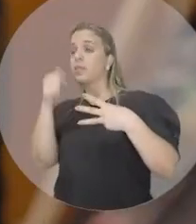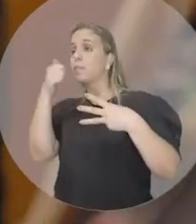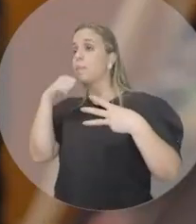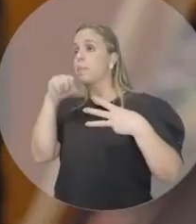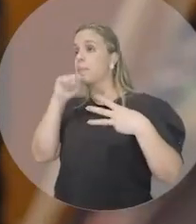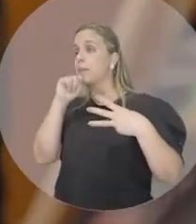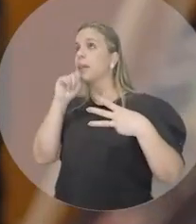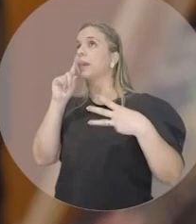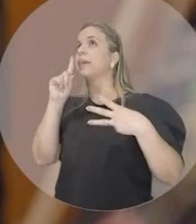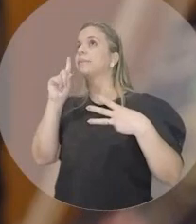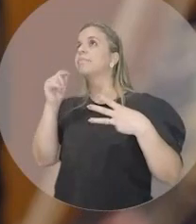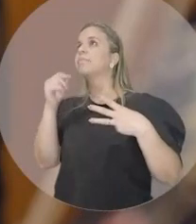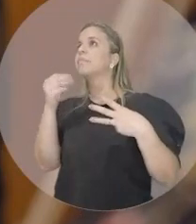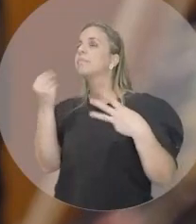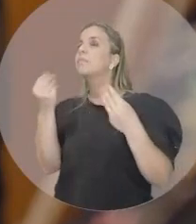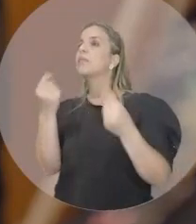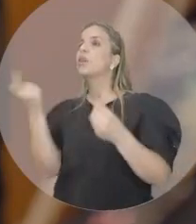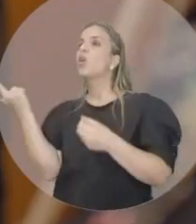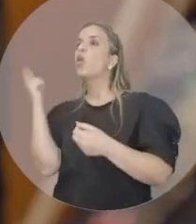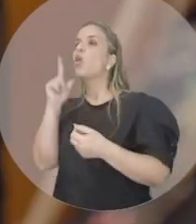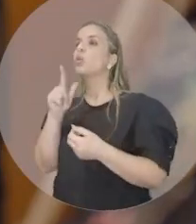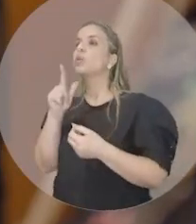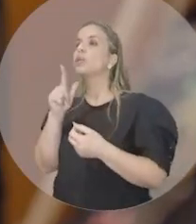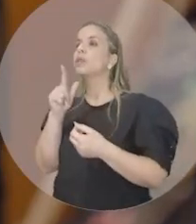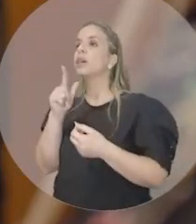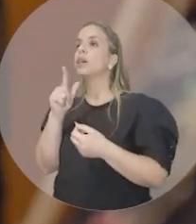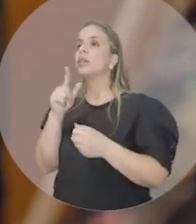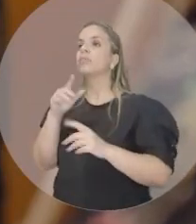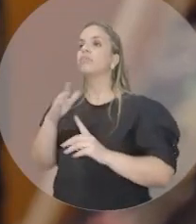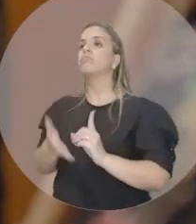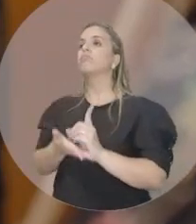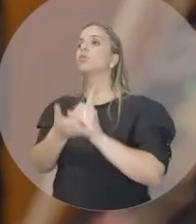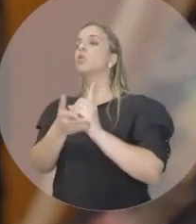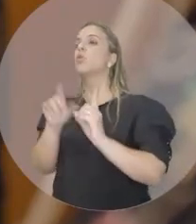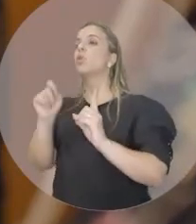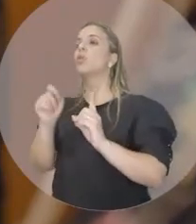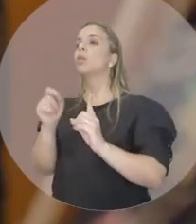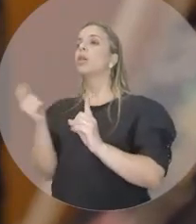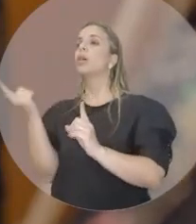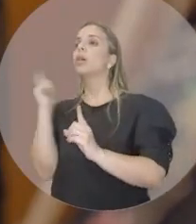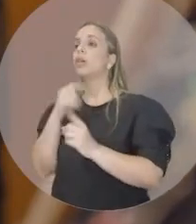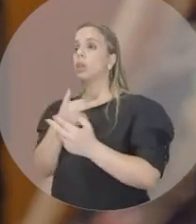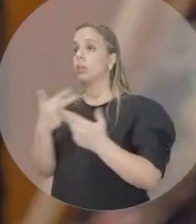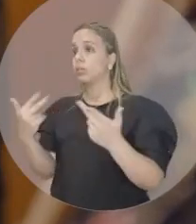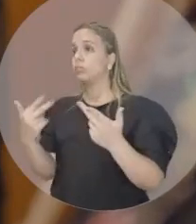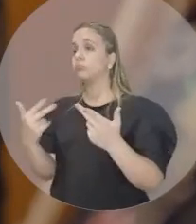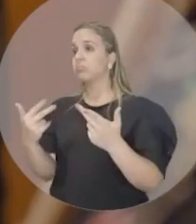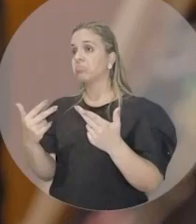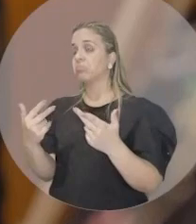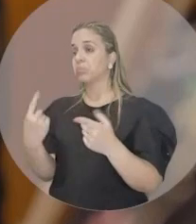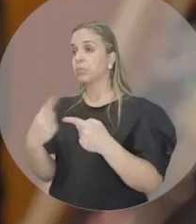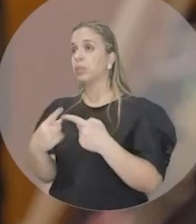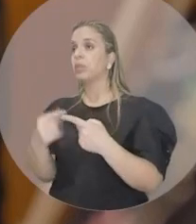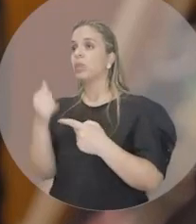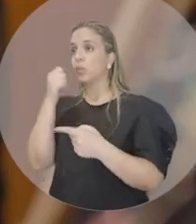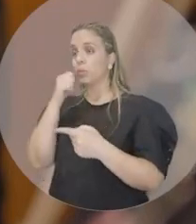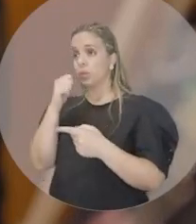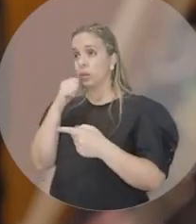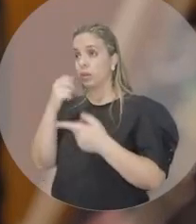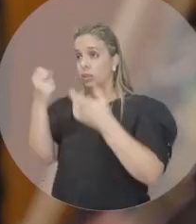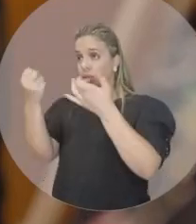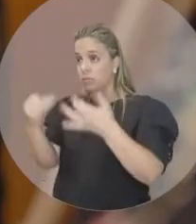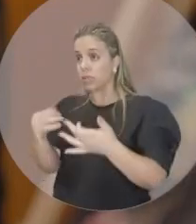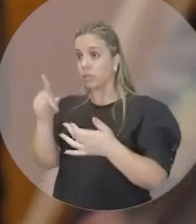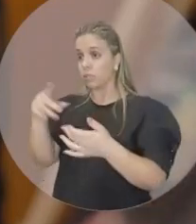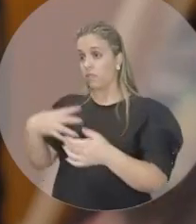forma, alcança para essa protagonista o amuleto, né? Ela fala para